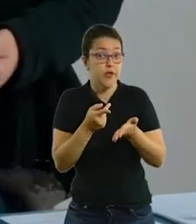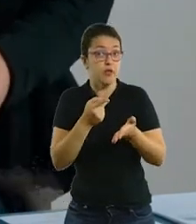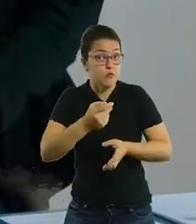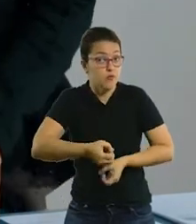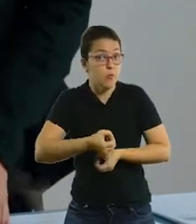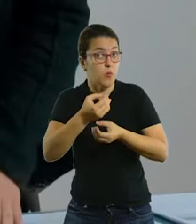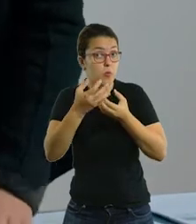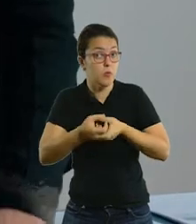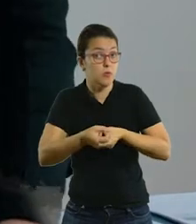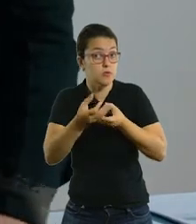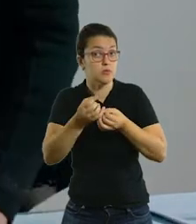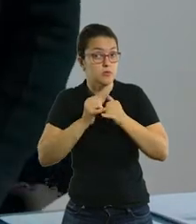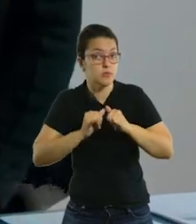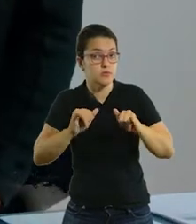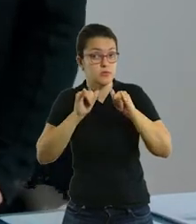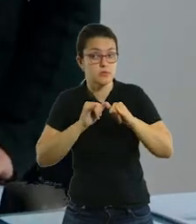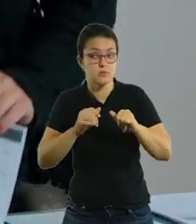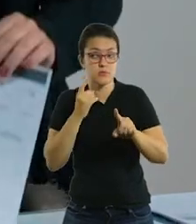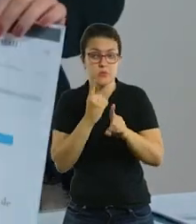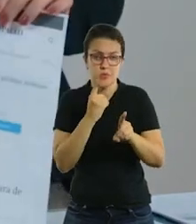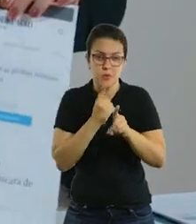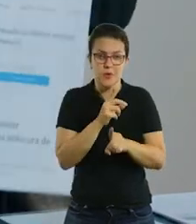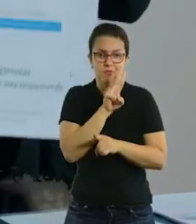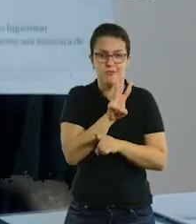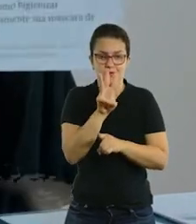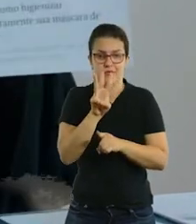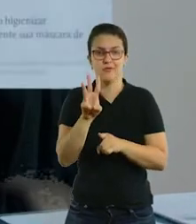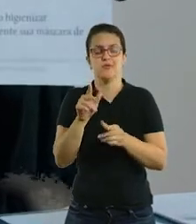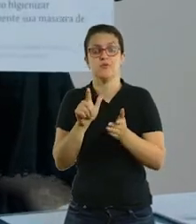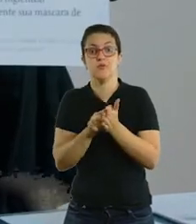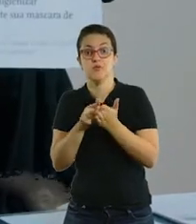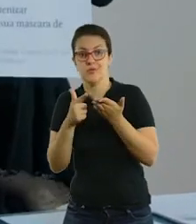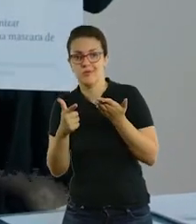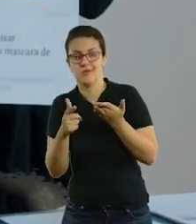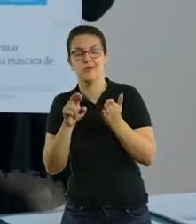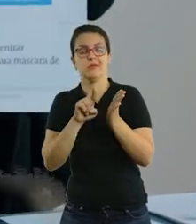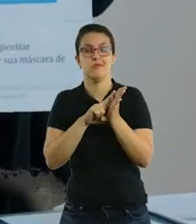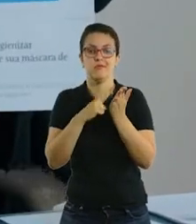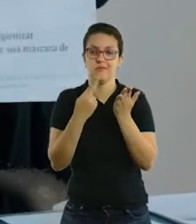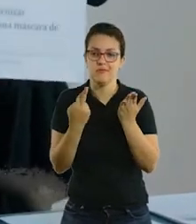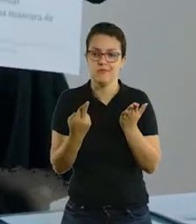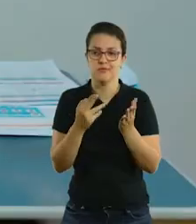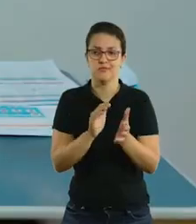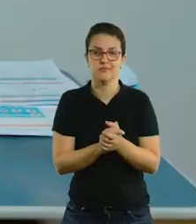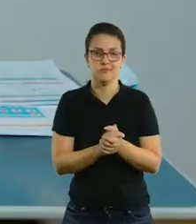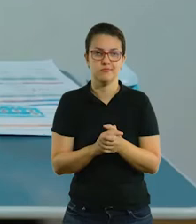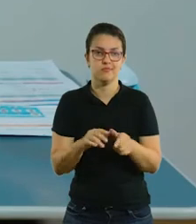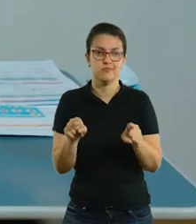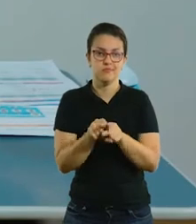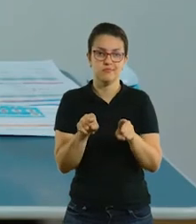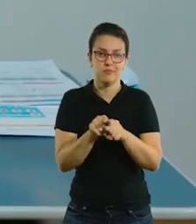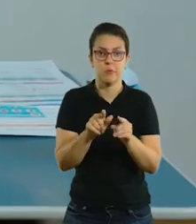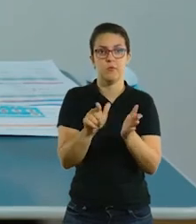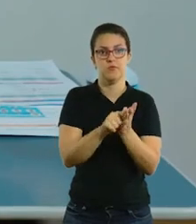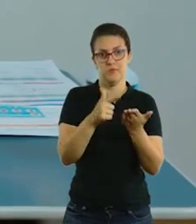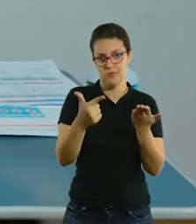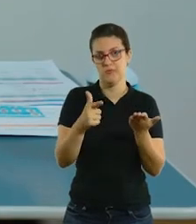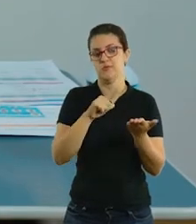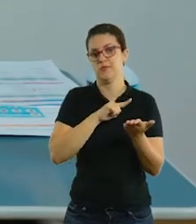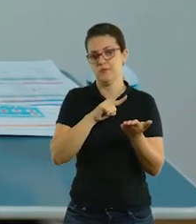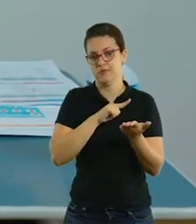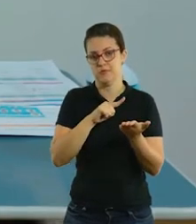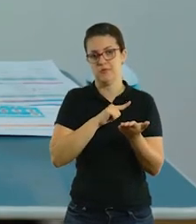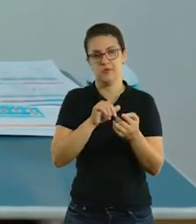nome, né? A gente encontra ele em sites, jornais, revistas e até o jornal físico,